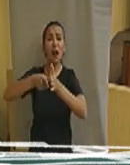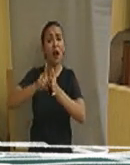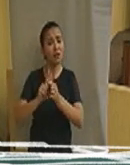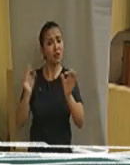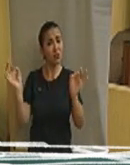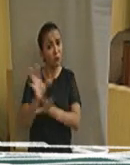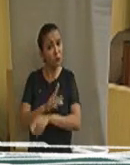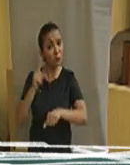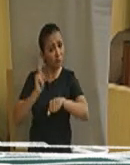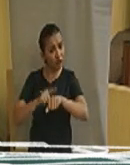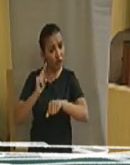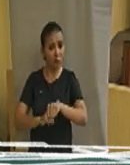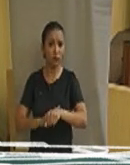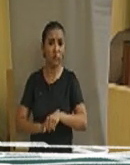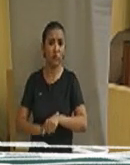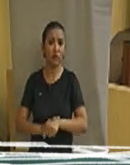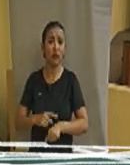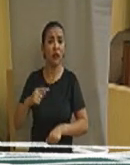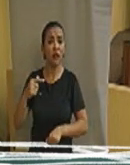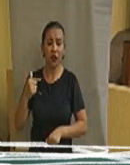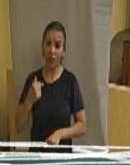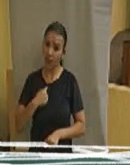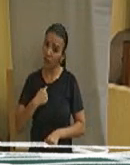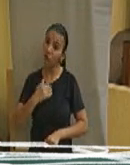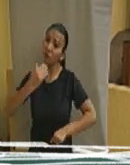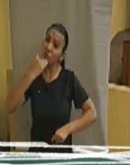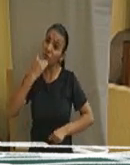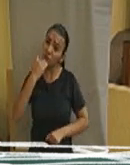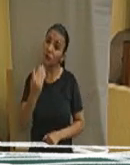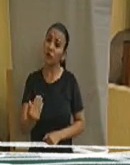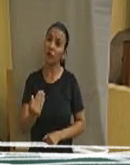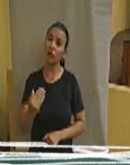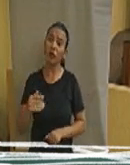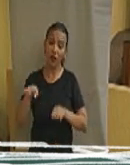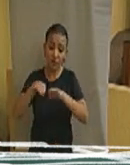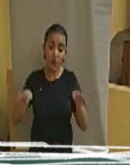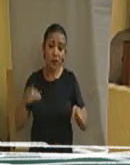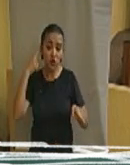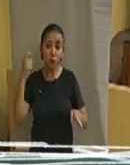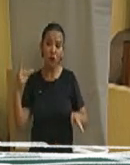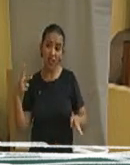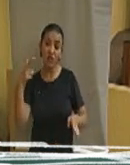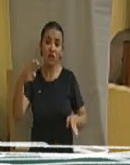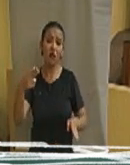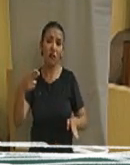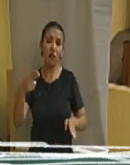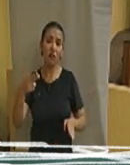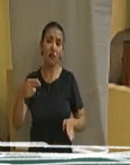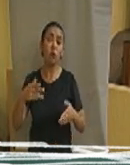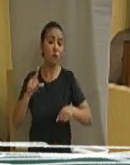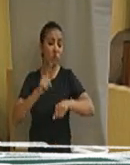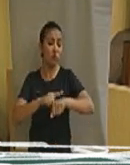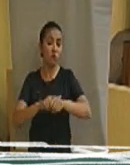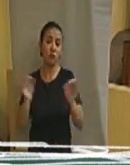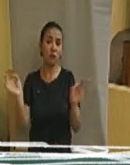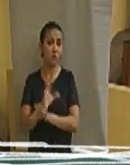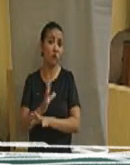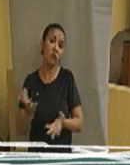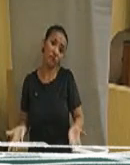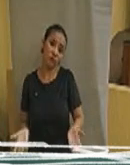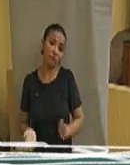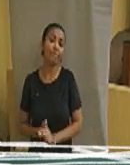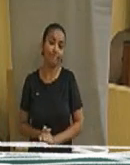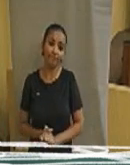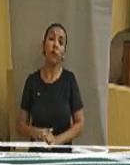prazo. Eu solicitarei novamente a mesa de som que desligue o áudio quando o tempo encerrar.